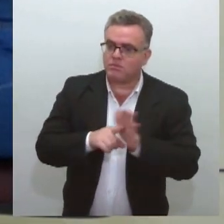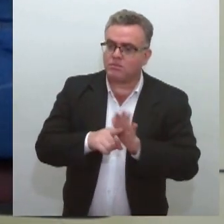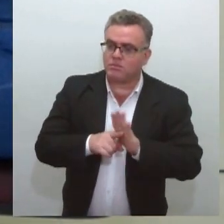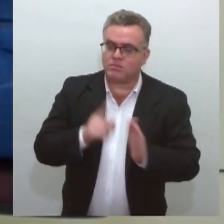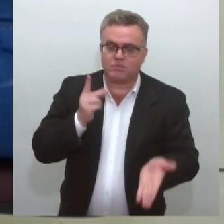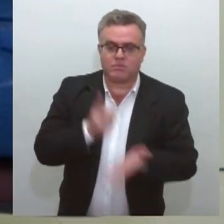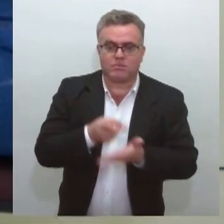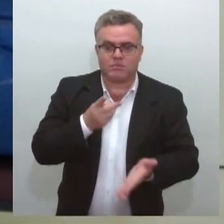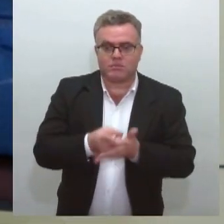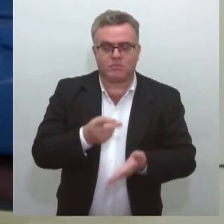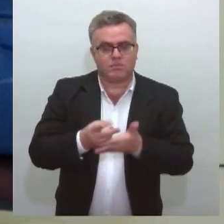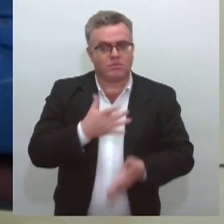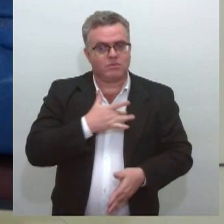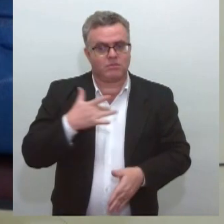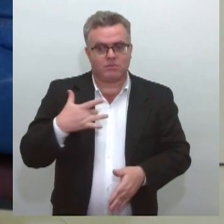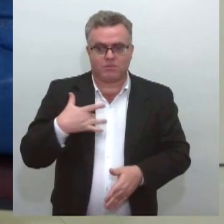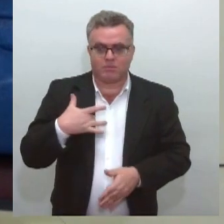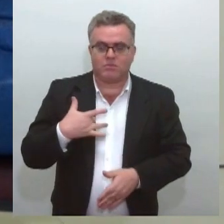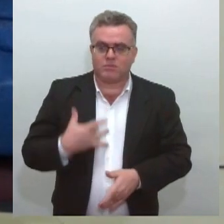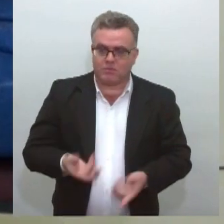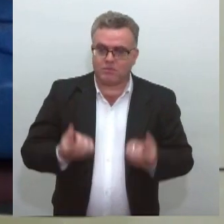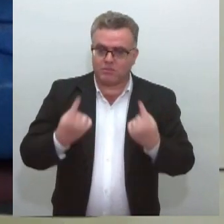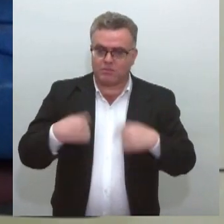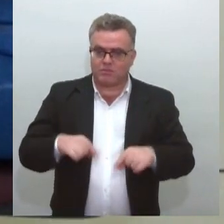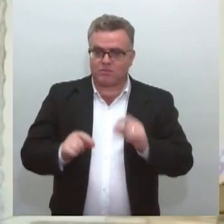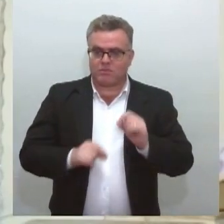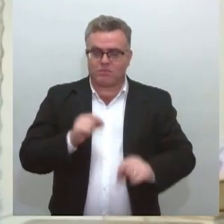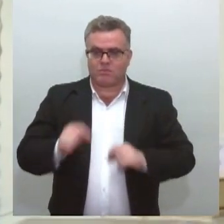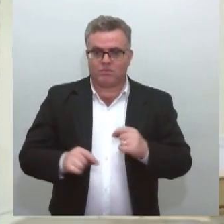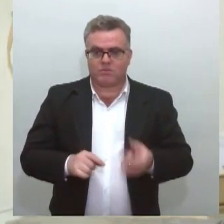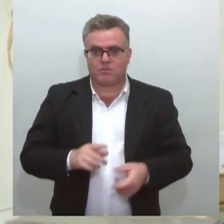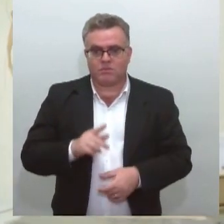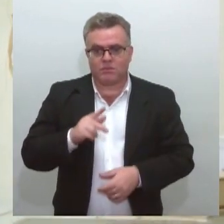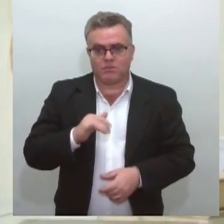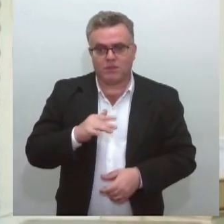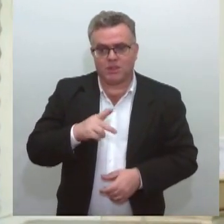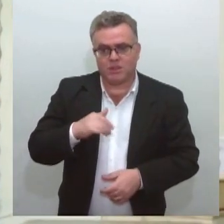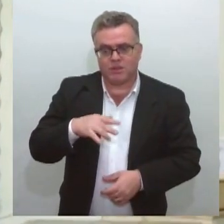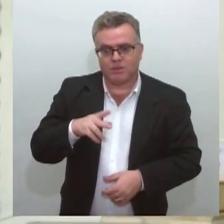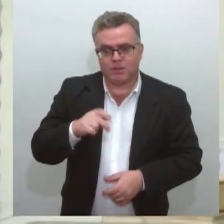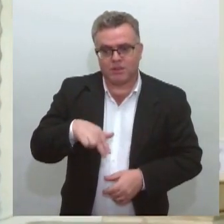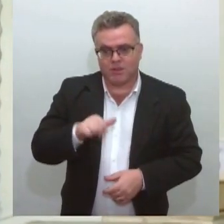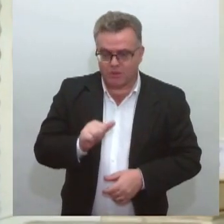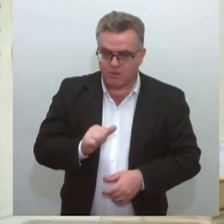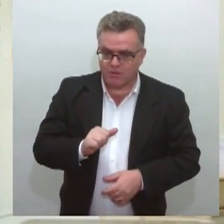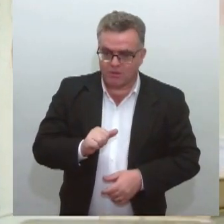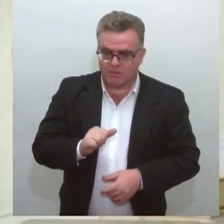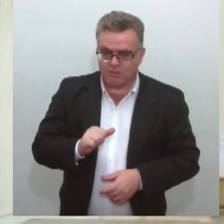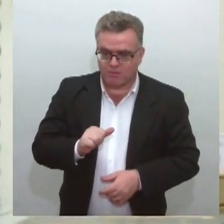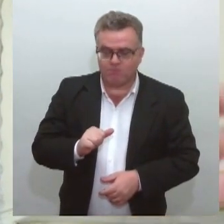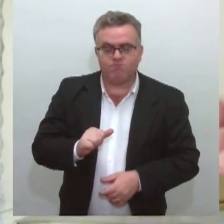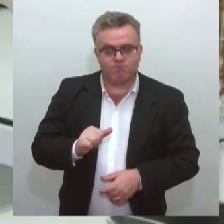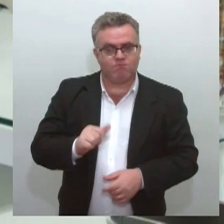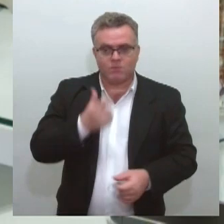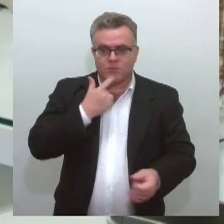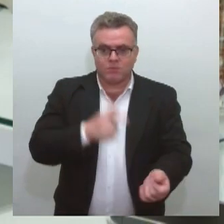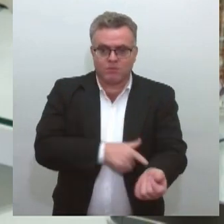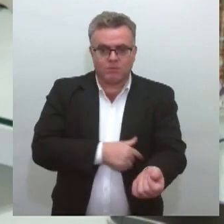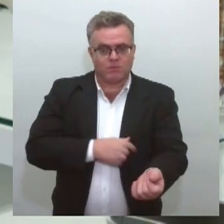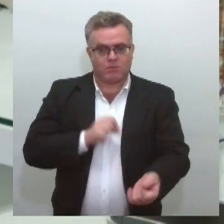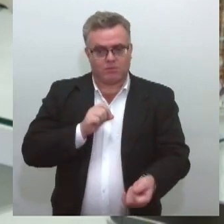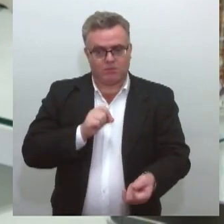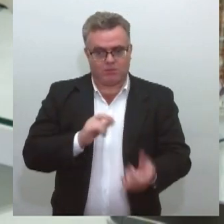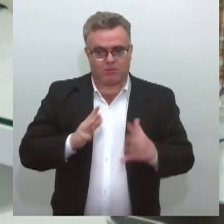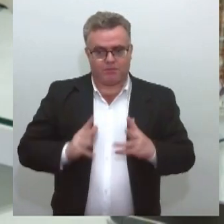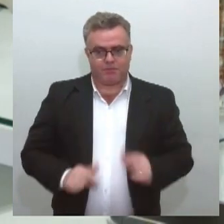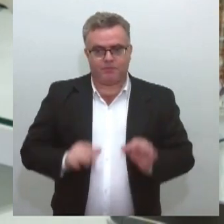saúde renal é a dosagem de creatinina no sangue, que indica o quão bem os rins estão filtrando. A doença